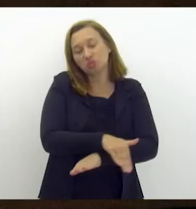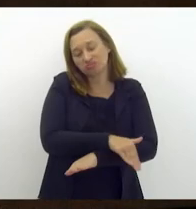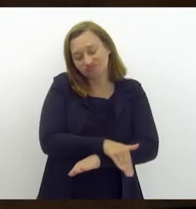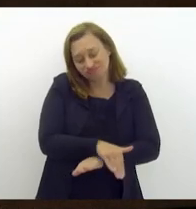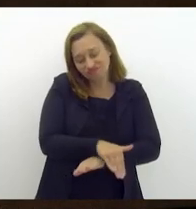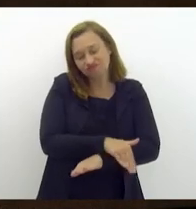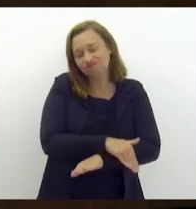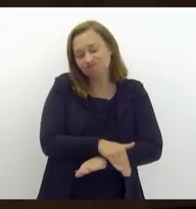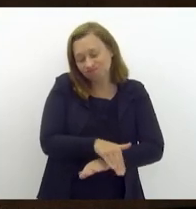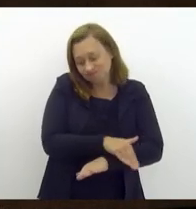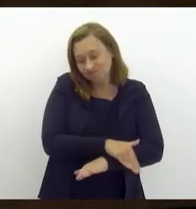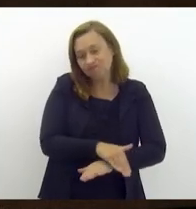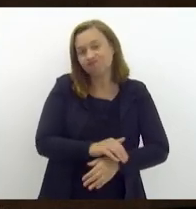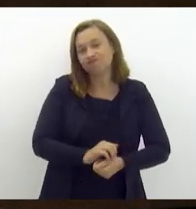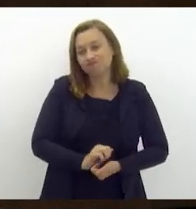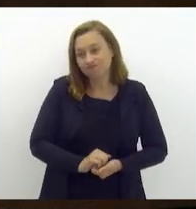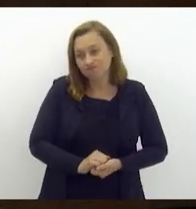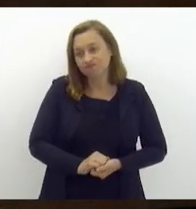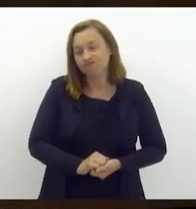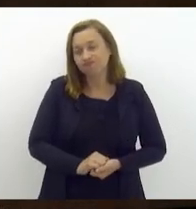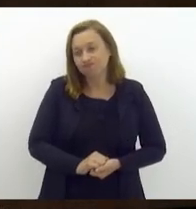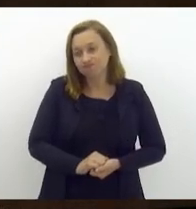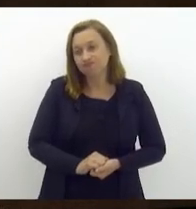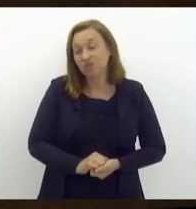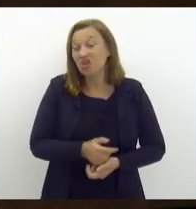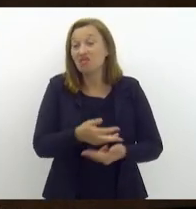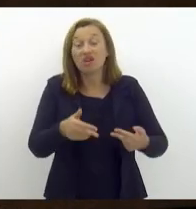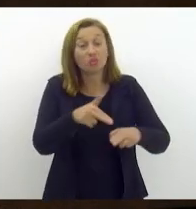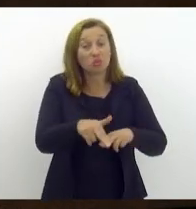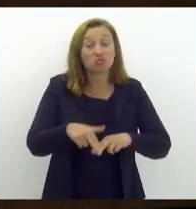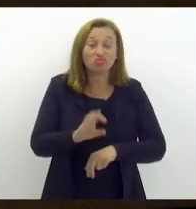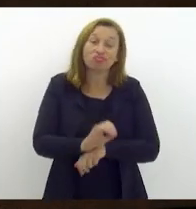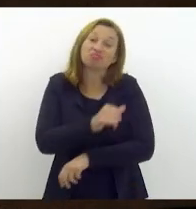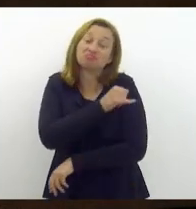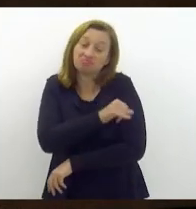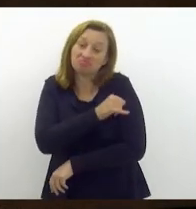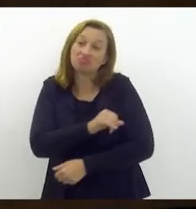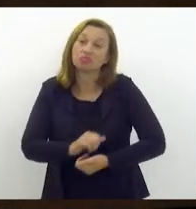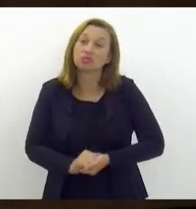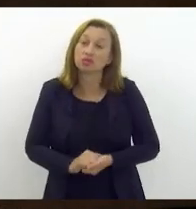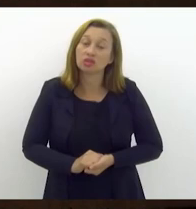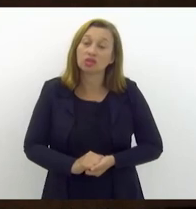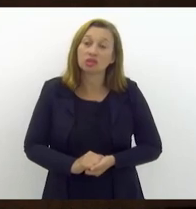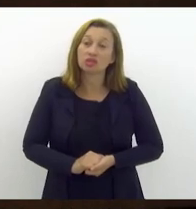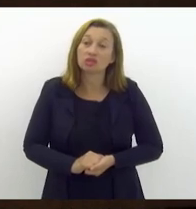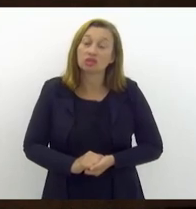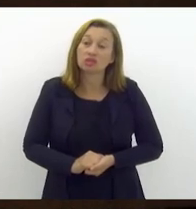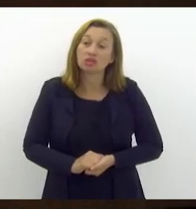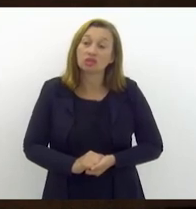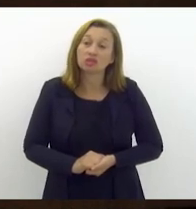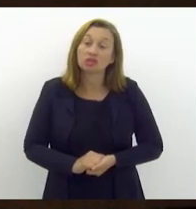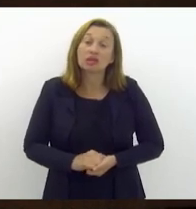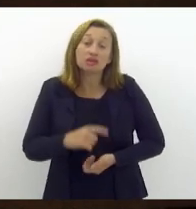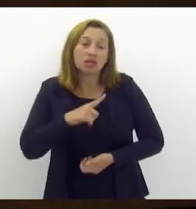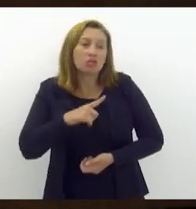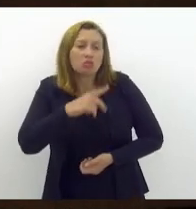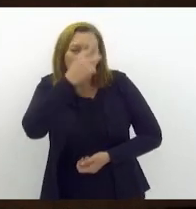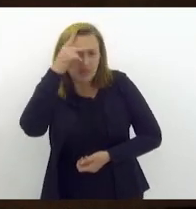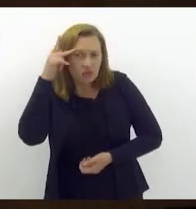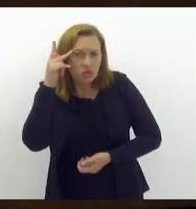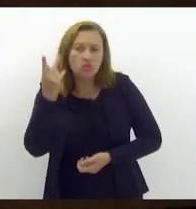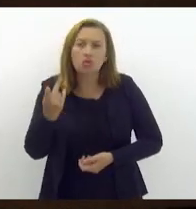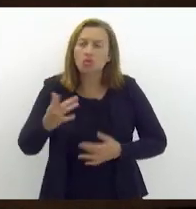jogados aí por diversos motivos no estado do Rio de Janeiro, tendo em vista que nós temos aí pessoas que de